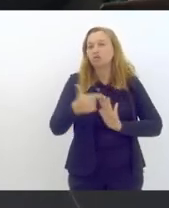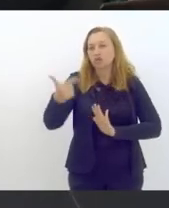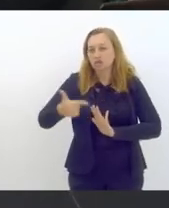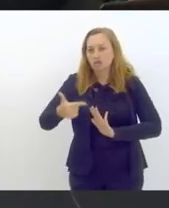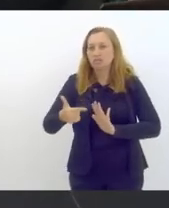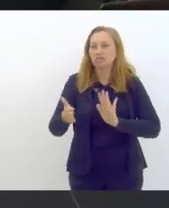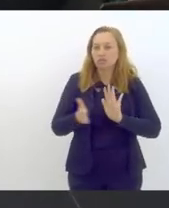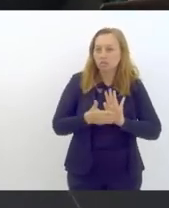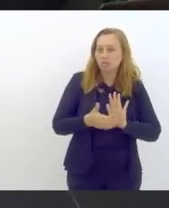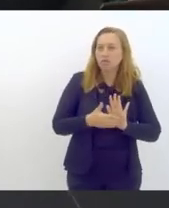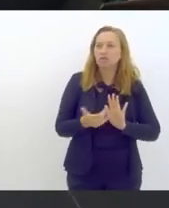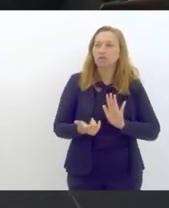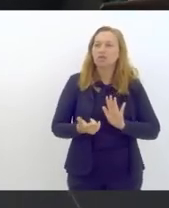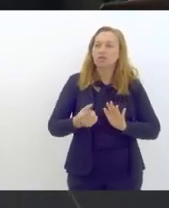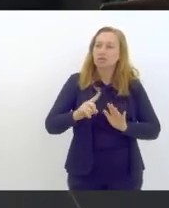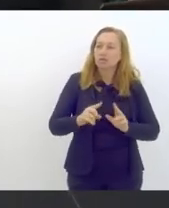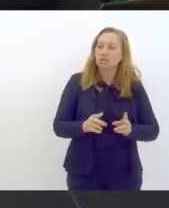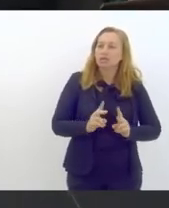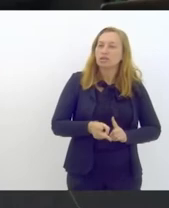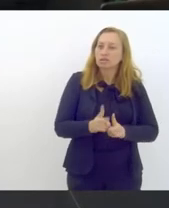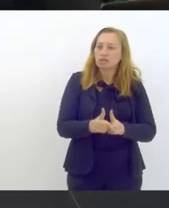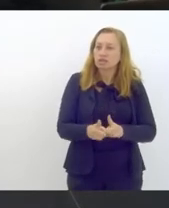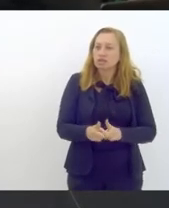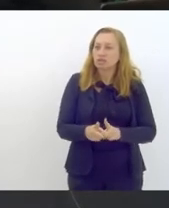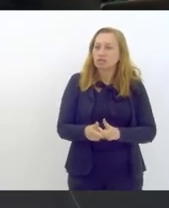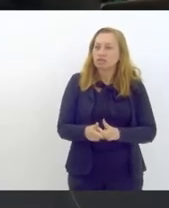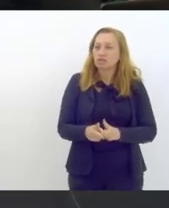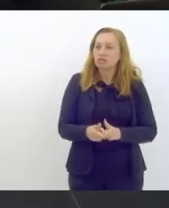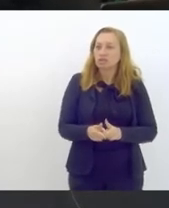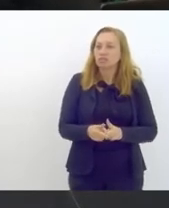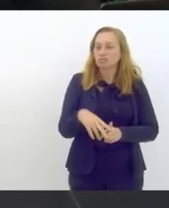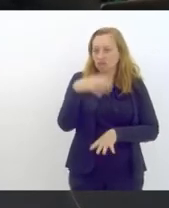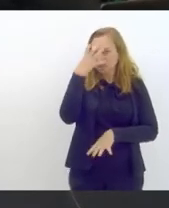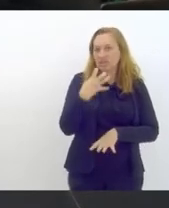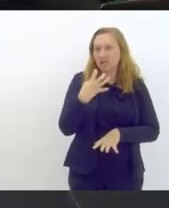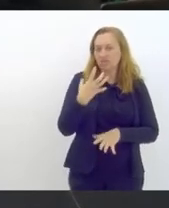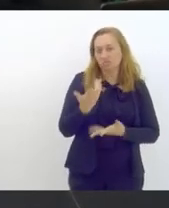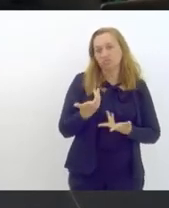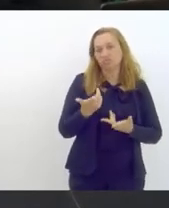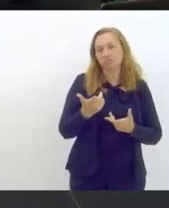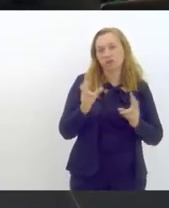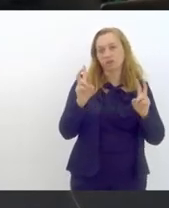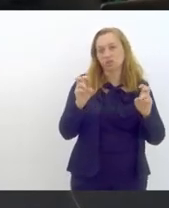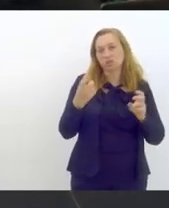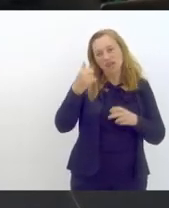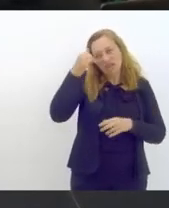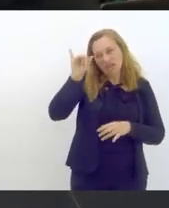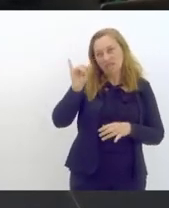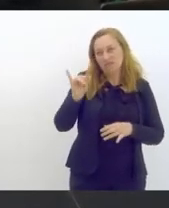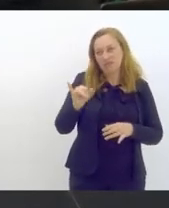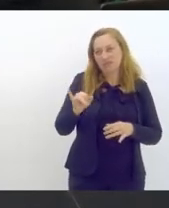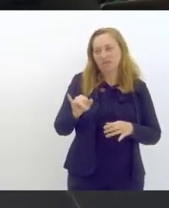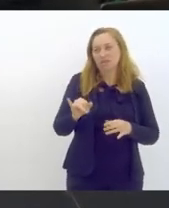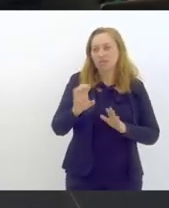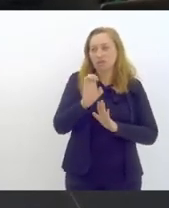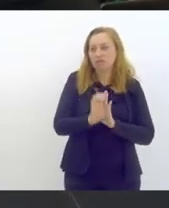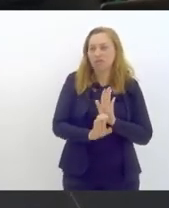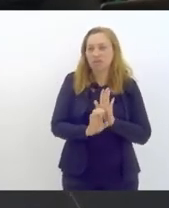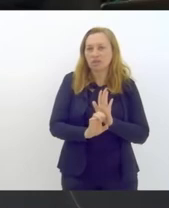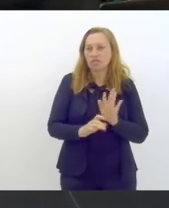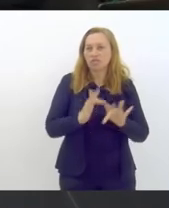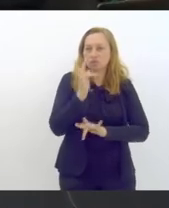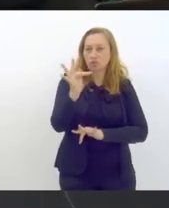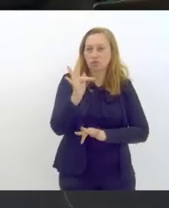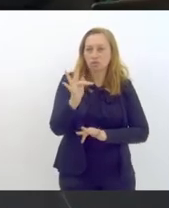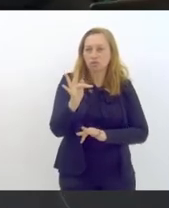segunda. E aí já segue, talvez seja uma forma de maior celeridade, porque evita uma futura emenda até por meio da